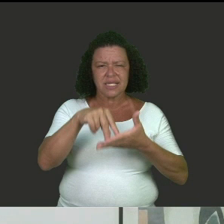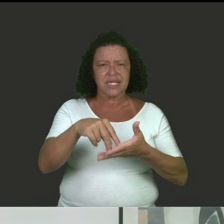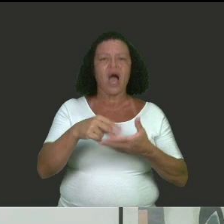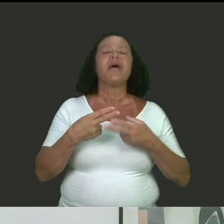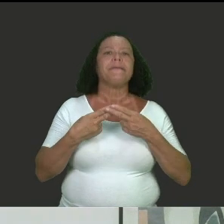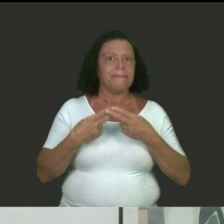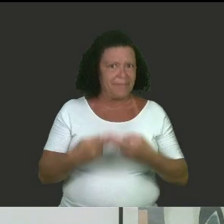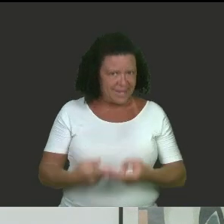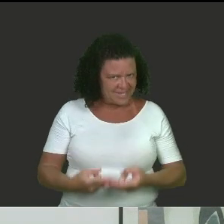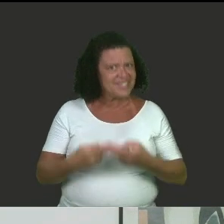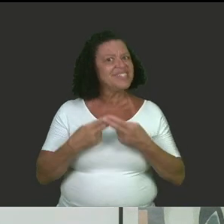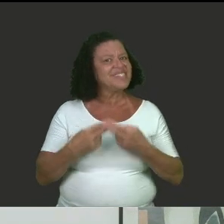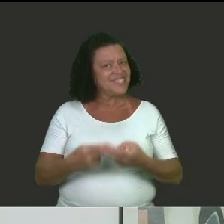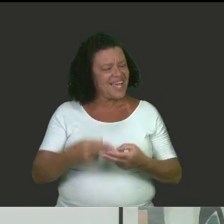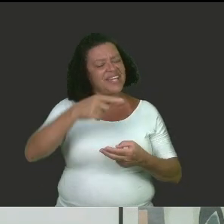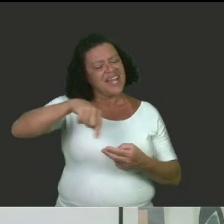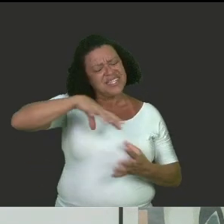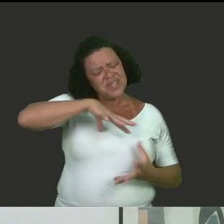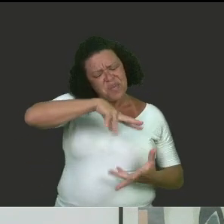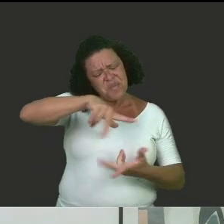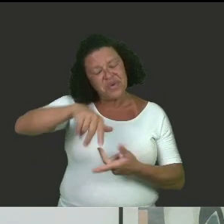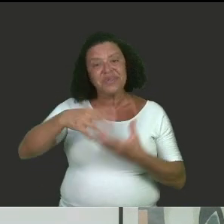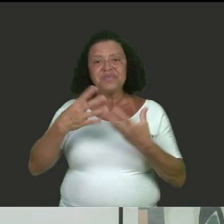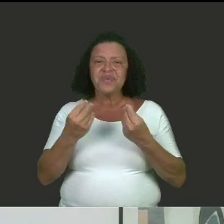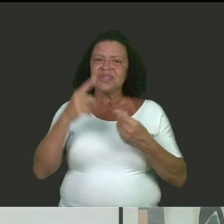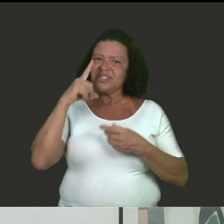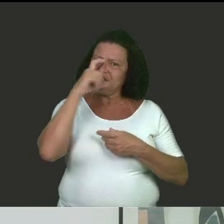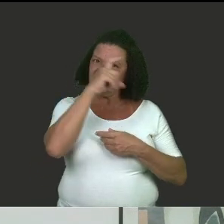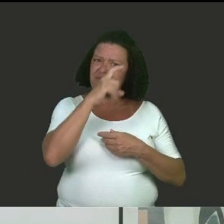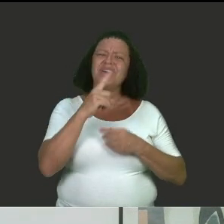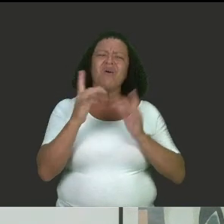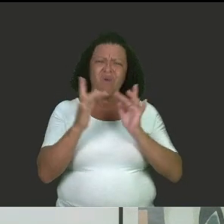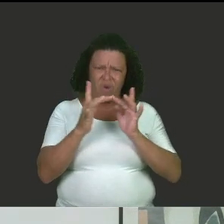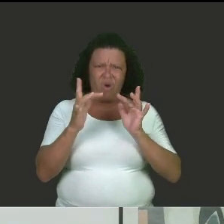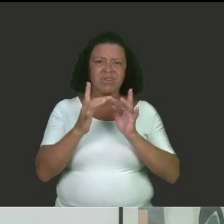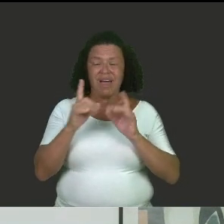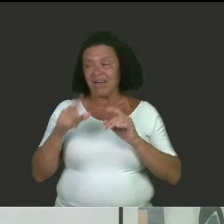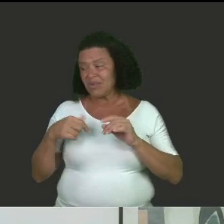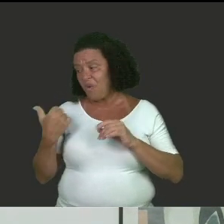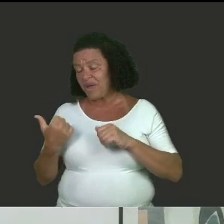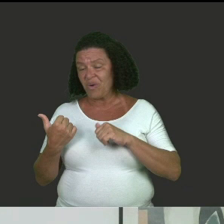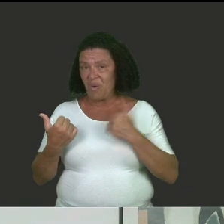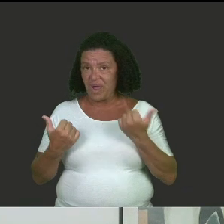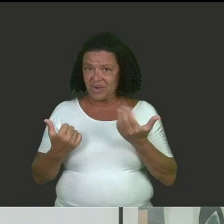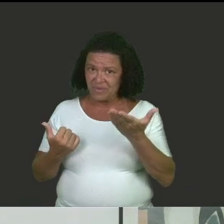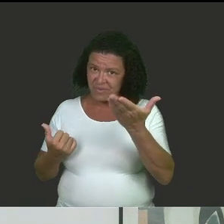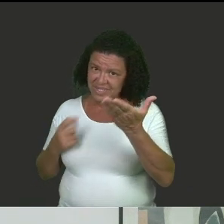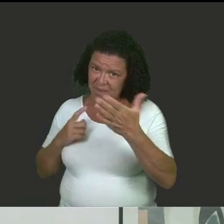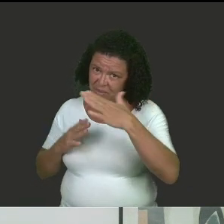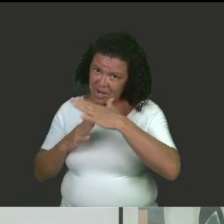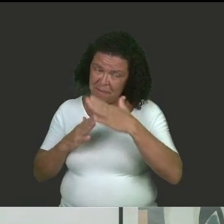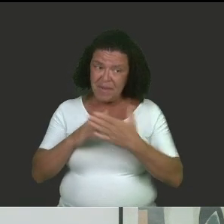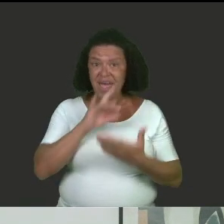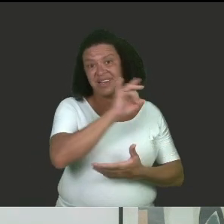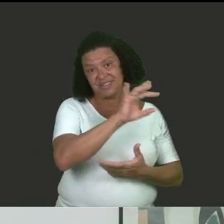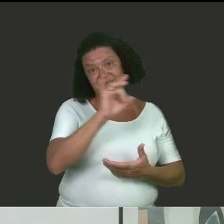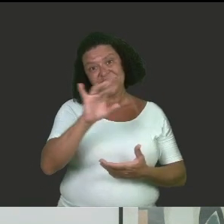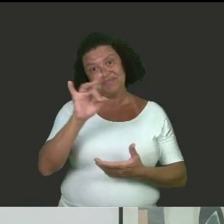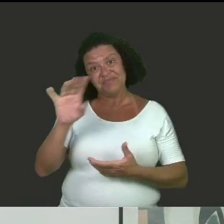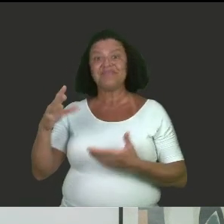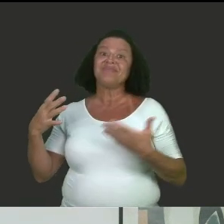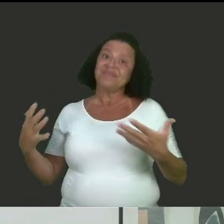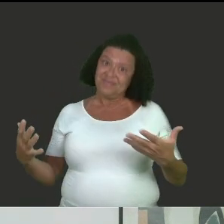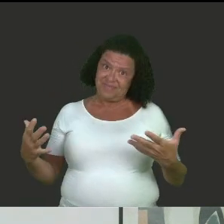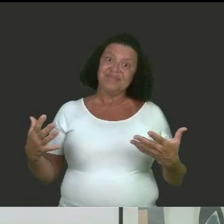nesse nosso mundo tão difícil de conviver com o próximo pelas limitações de cada um. Mas que a gente saiba